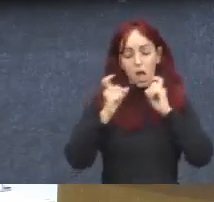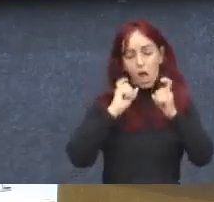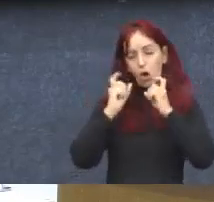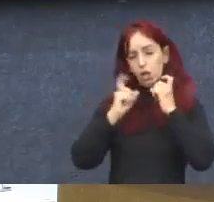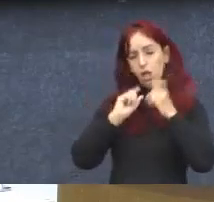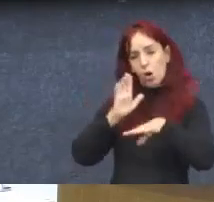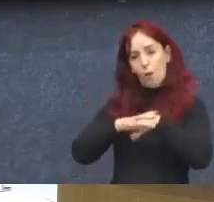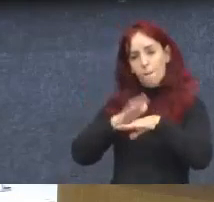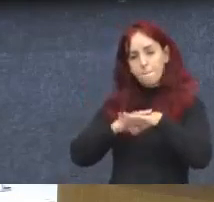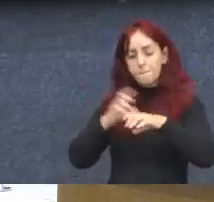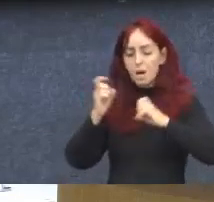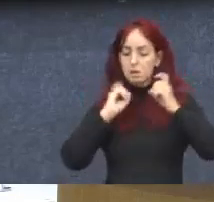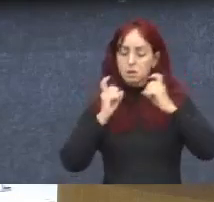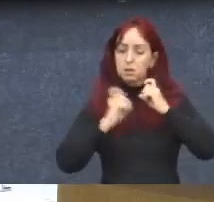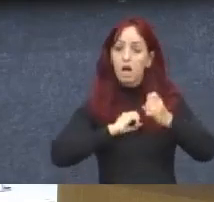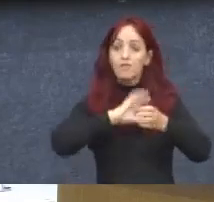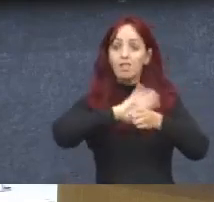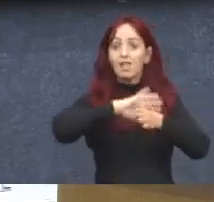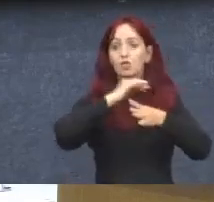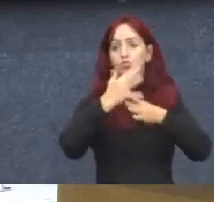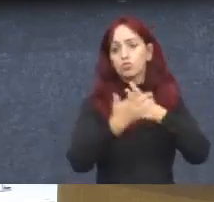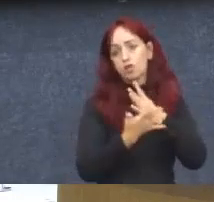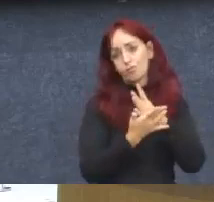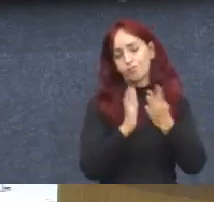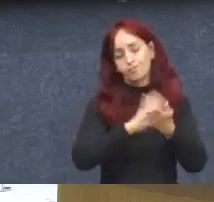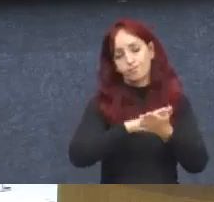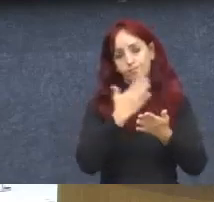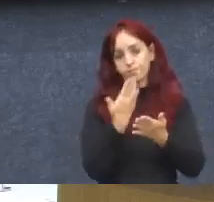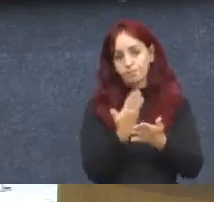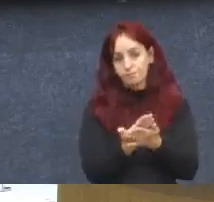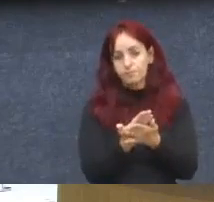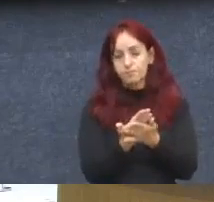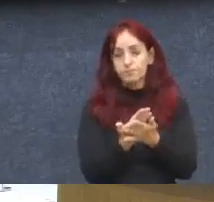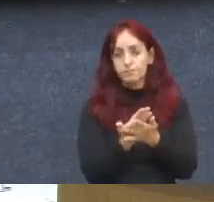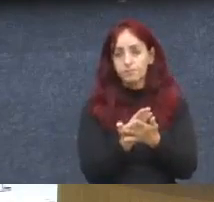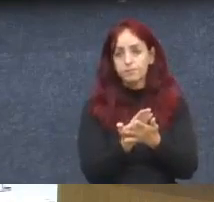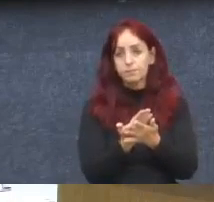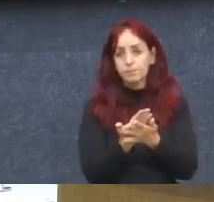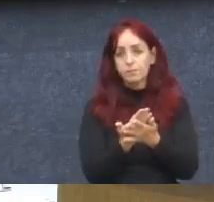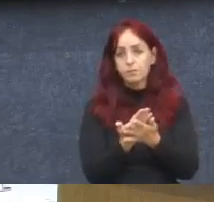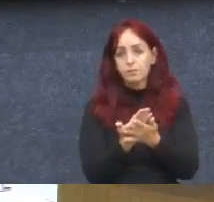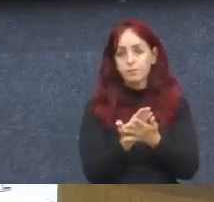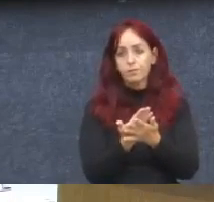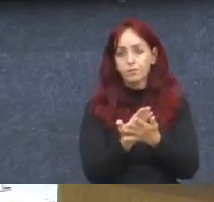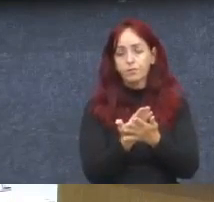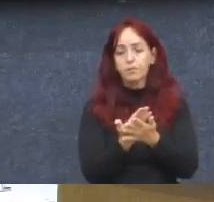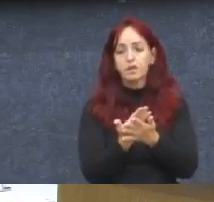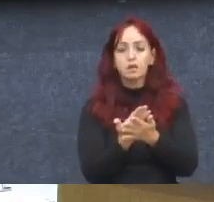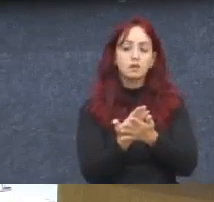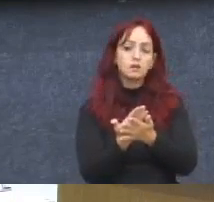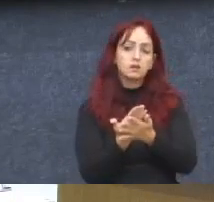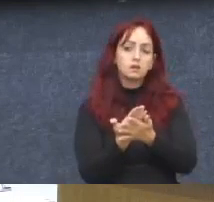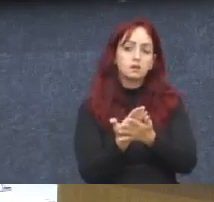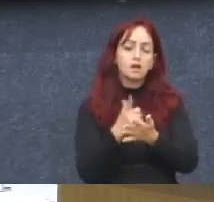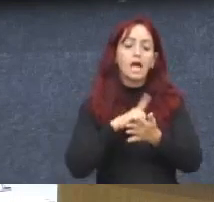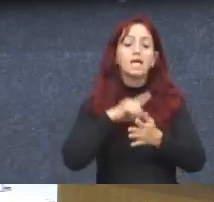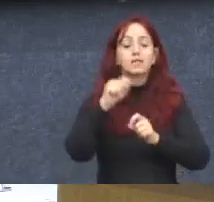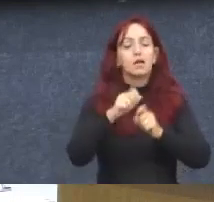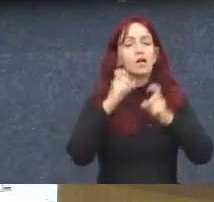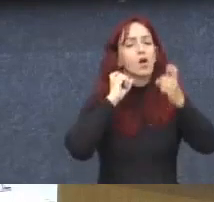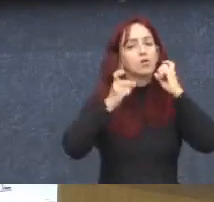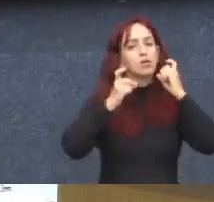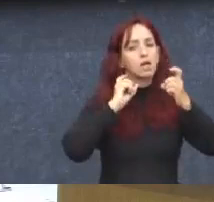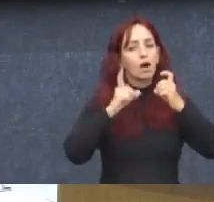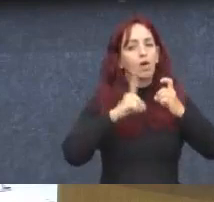ter traduções em libras. Afinal de contas, meu caro, esta sessão tem de